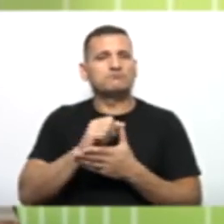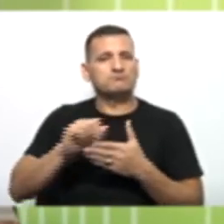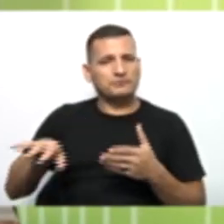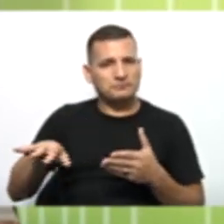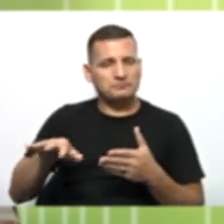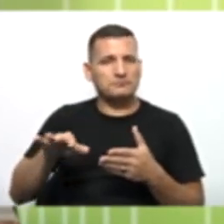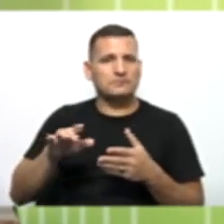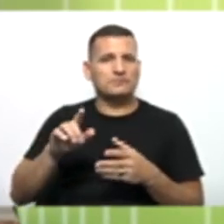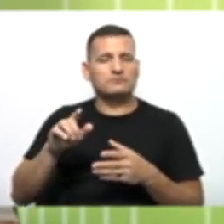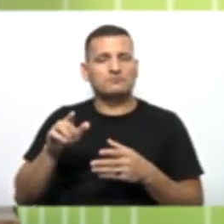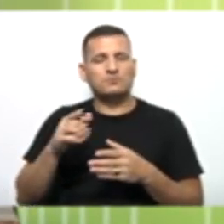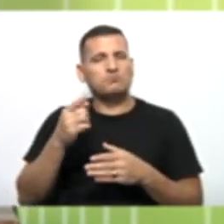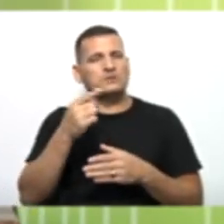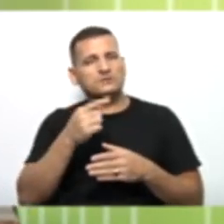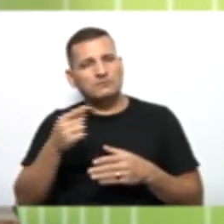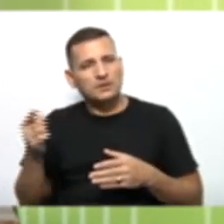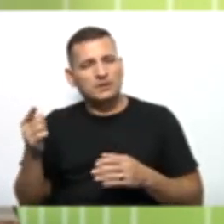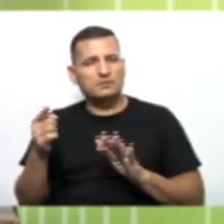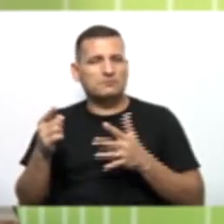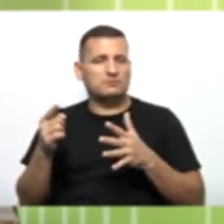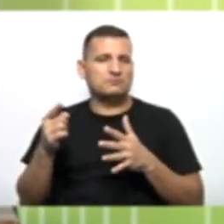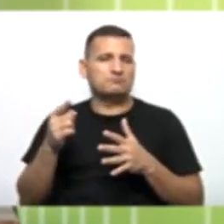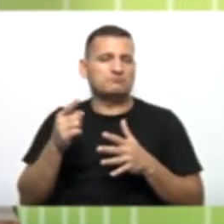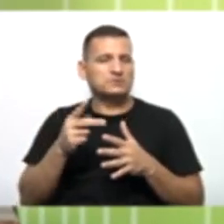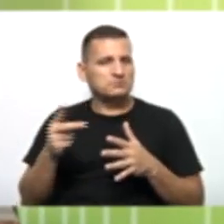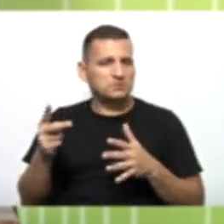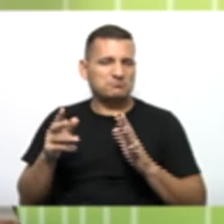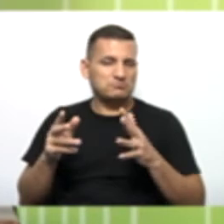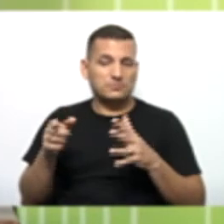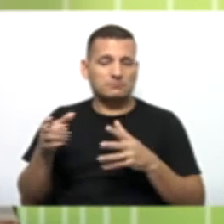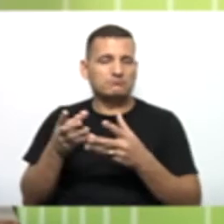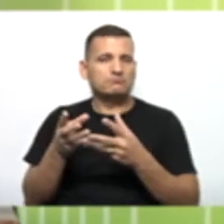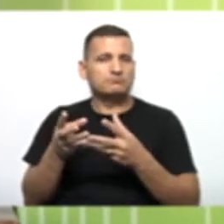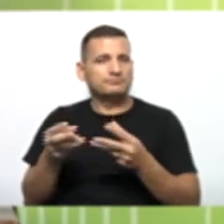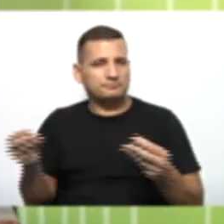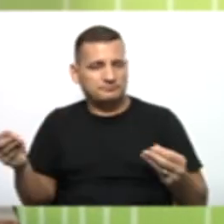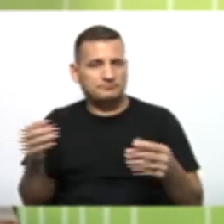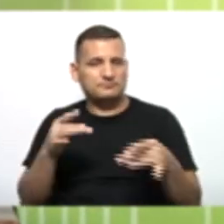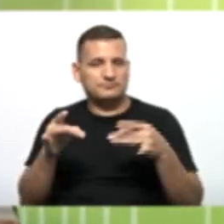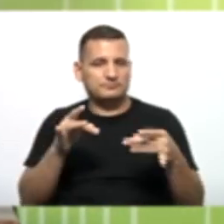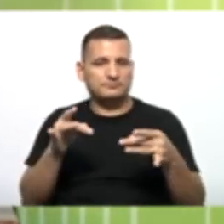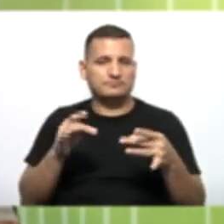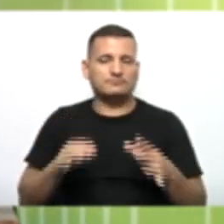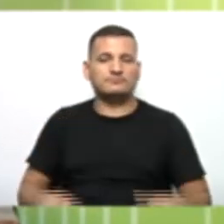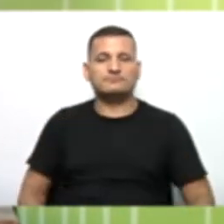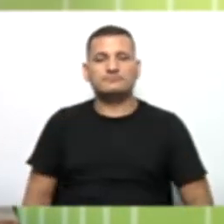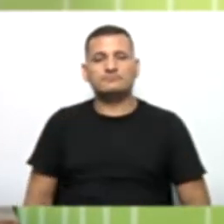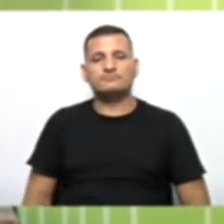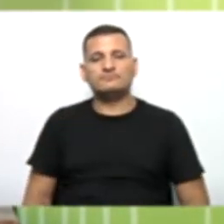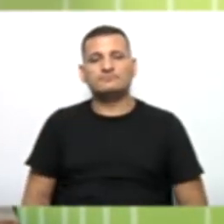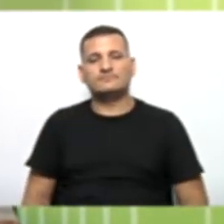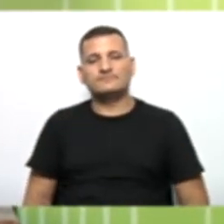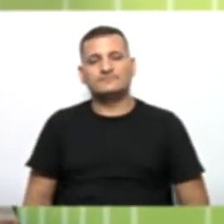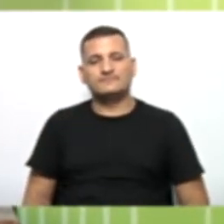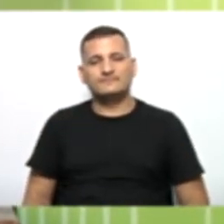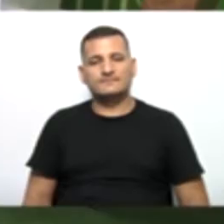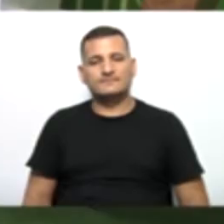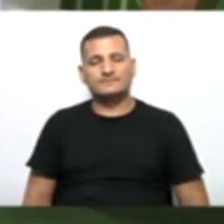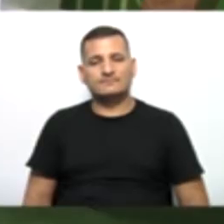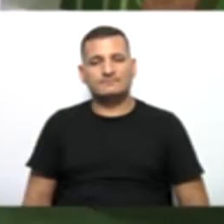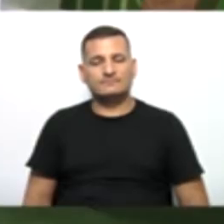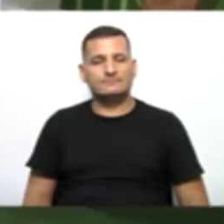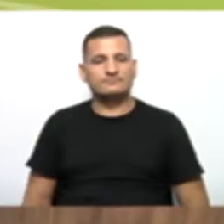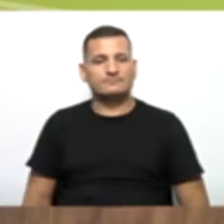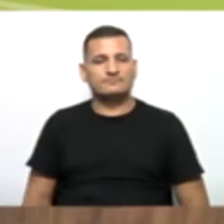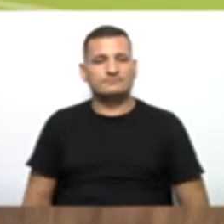vezes com poucas semanas, esse plástico vai estar degradado. Está respondida a pergunta? Eu acredito que